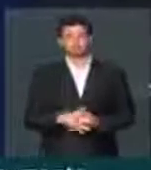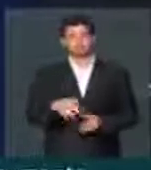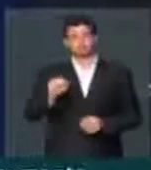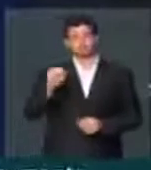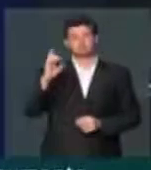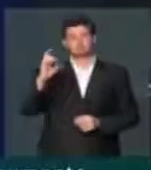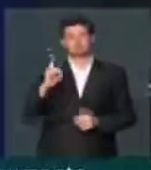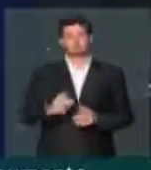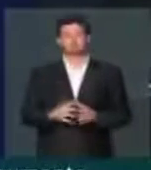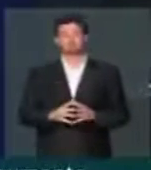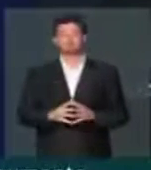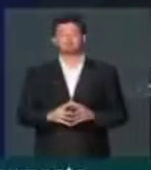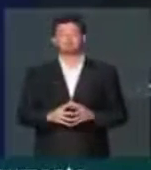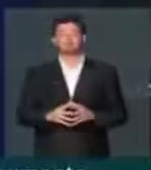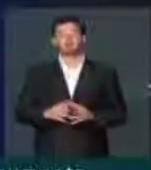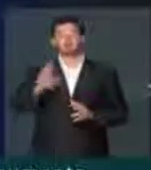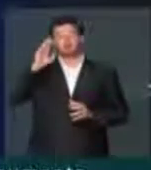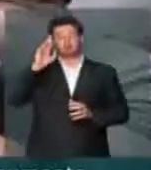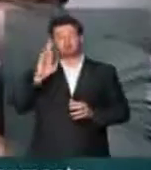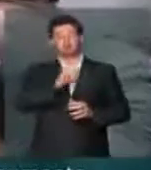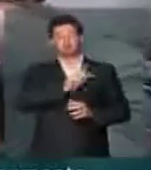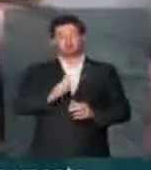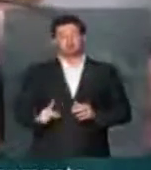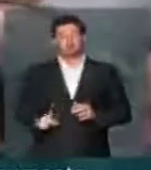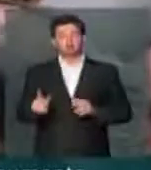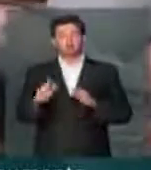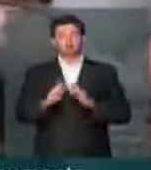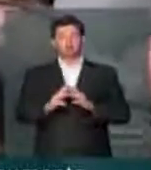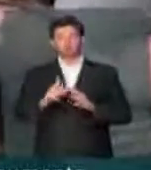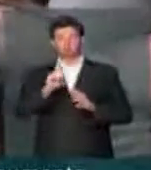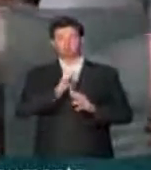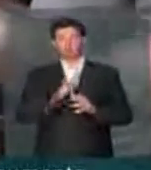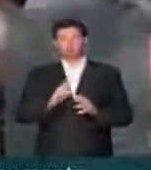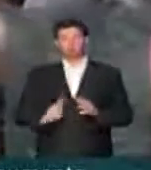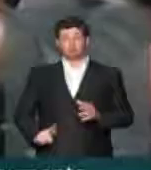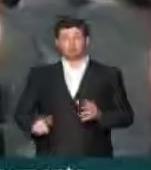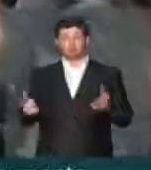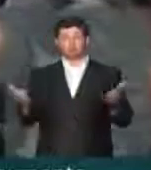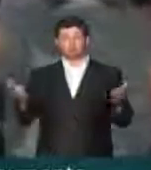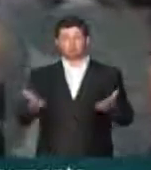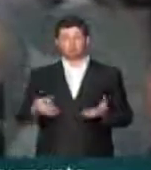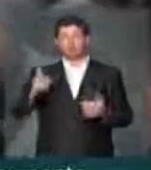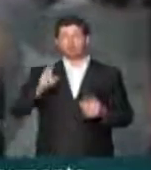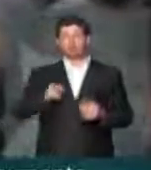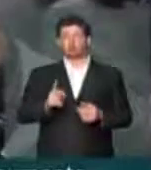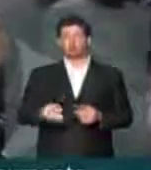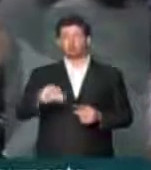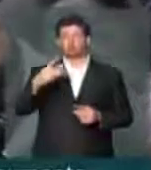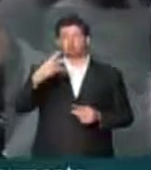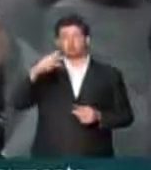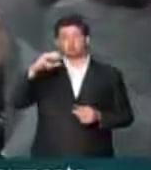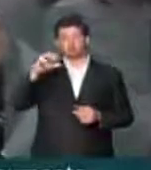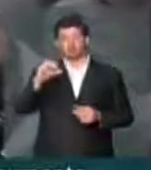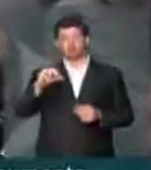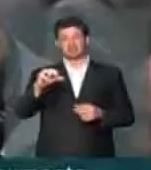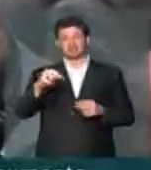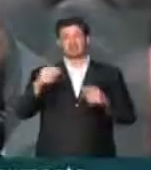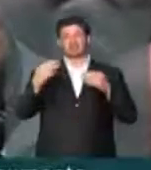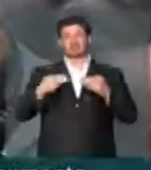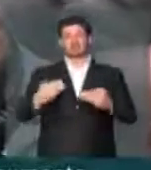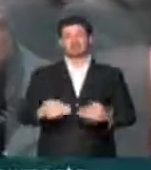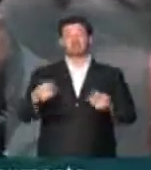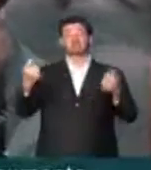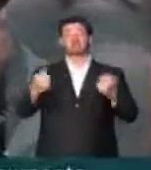Verdade. Senhor presidente, o governo continua com os seus 39